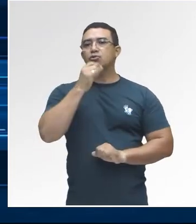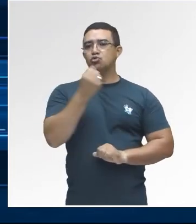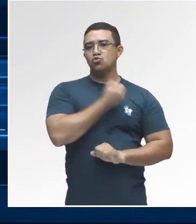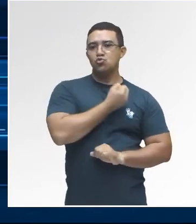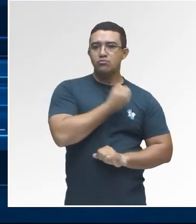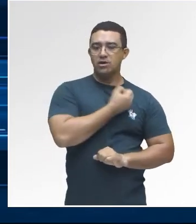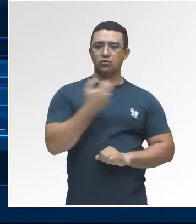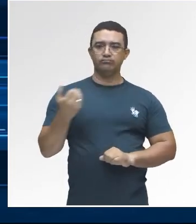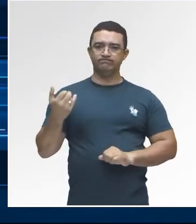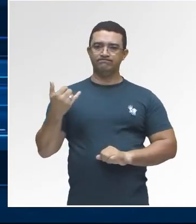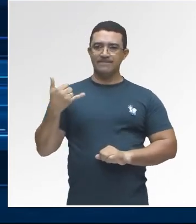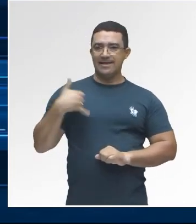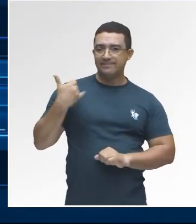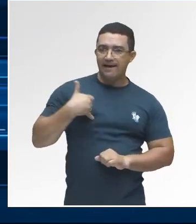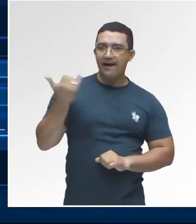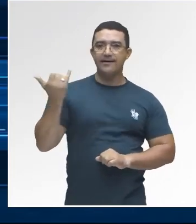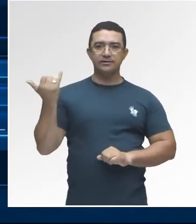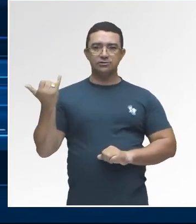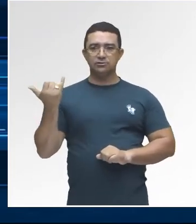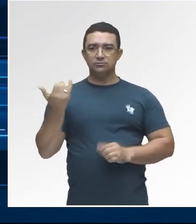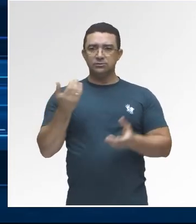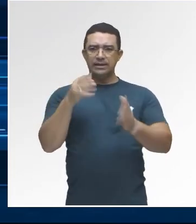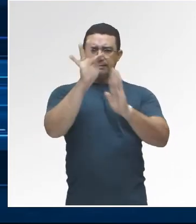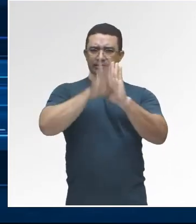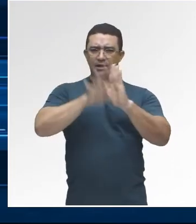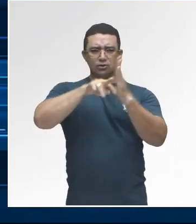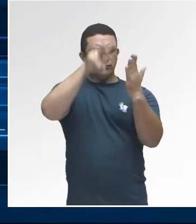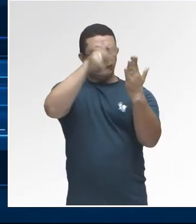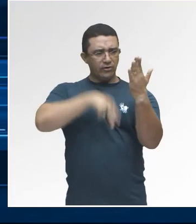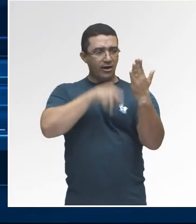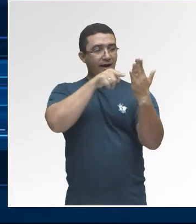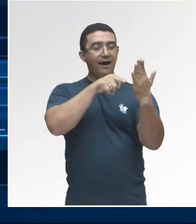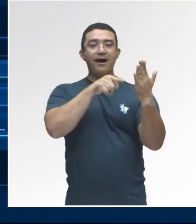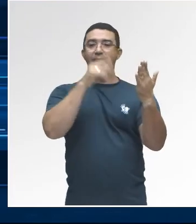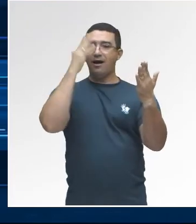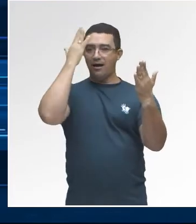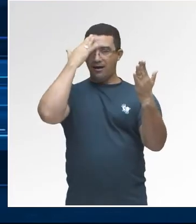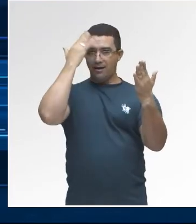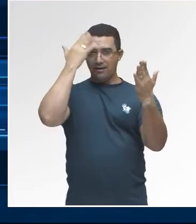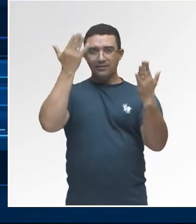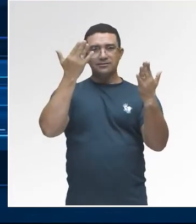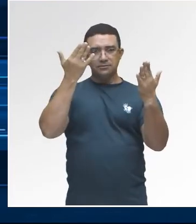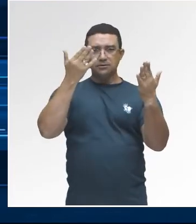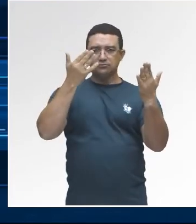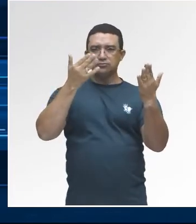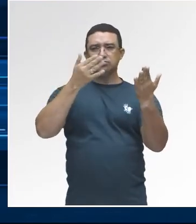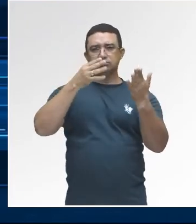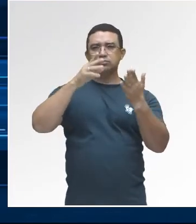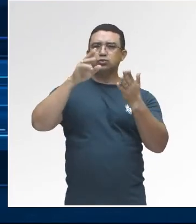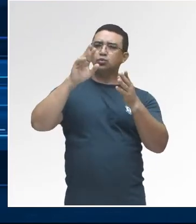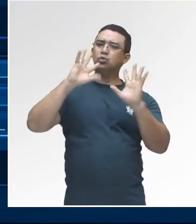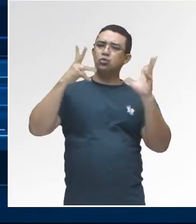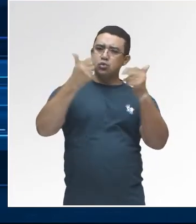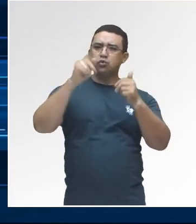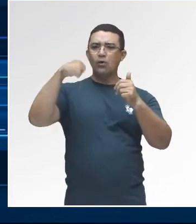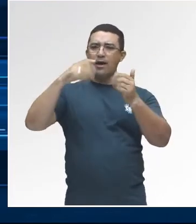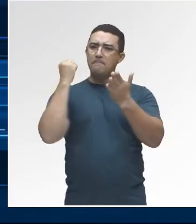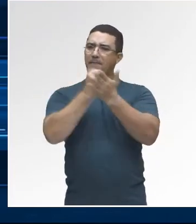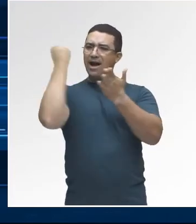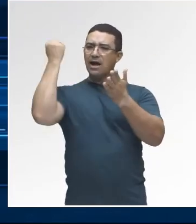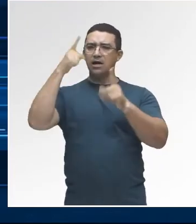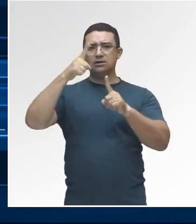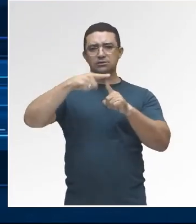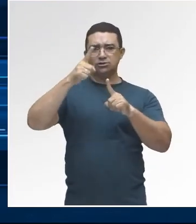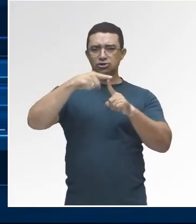idade, tudo aquilo que tem numeração, tudo aquilo que indica aquelas bolinhas, os parágrafos, certo? Então, tudo isso são marcas tipográficas